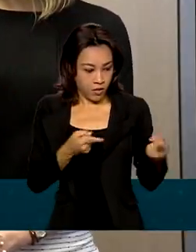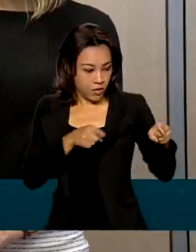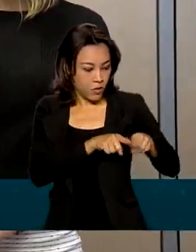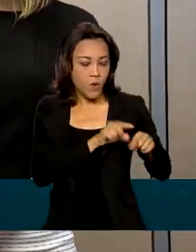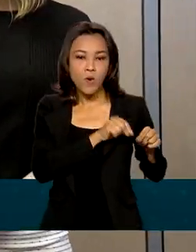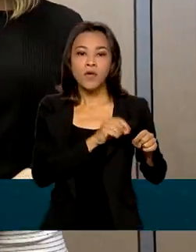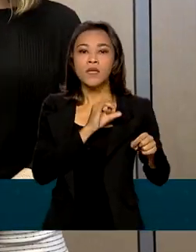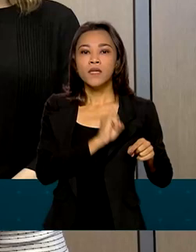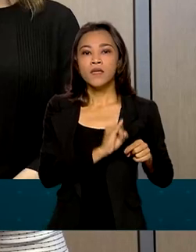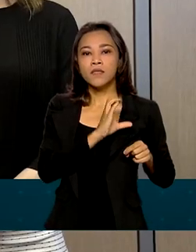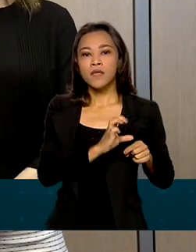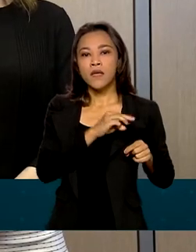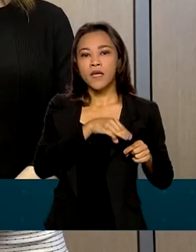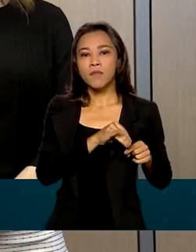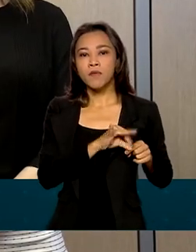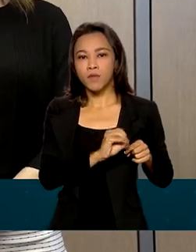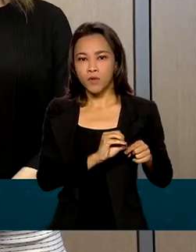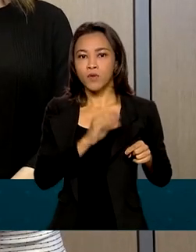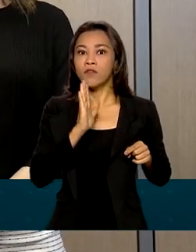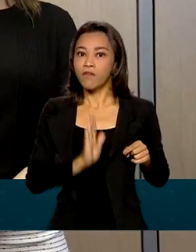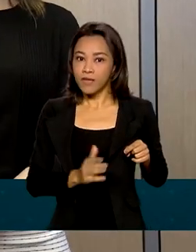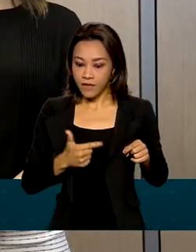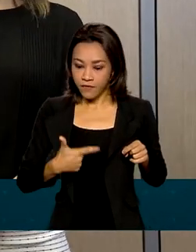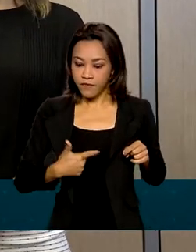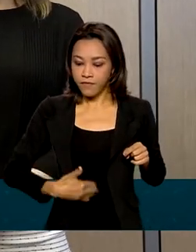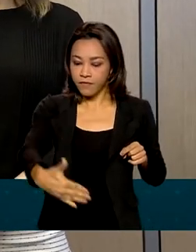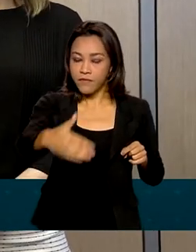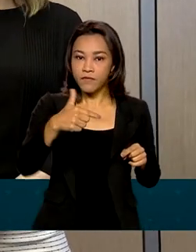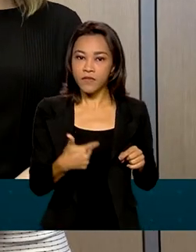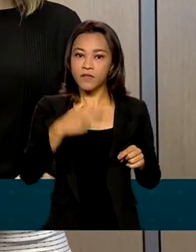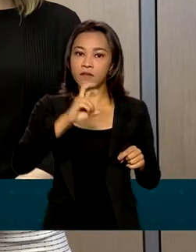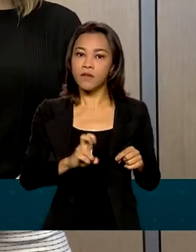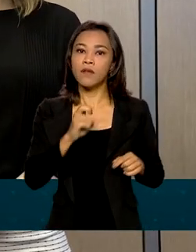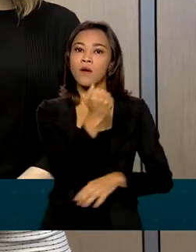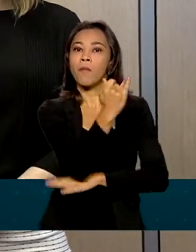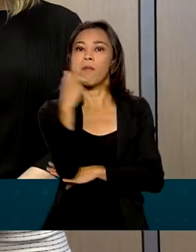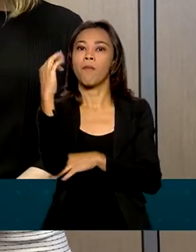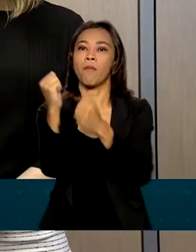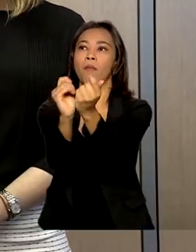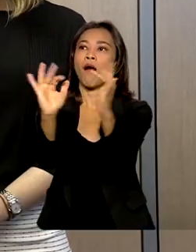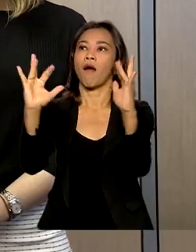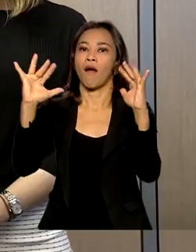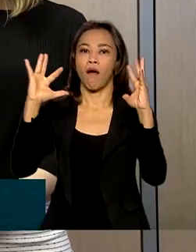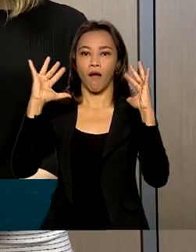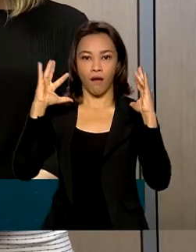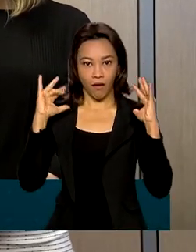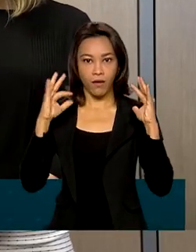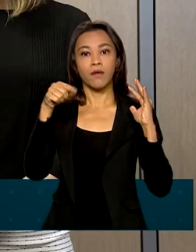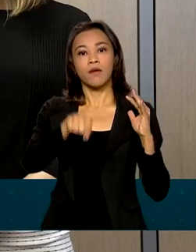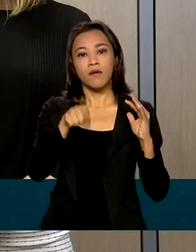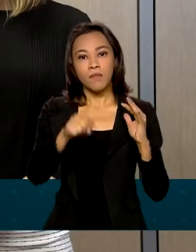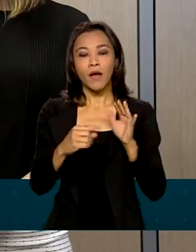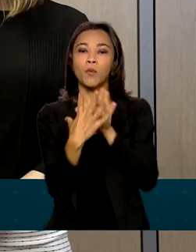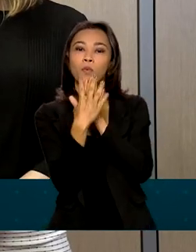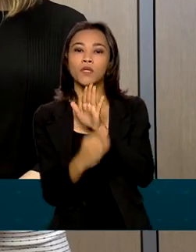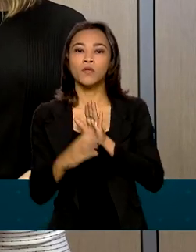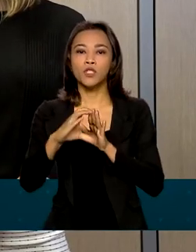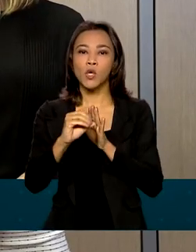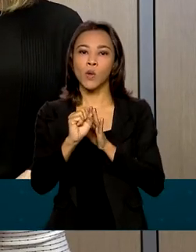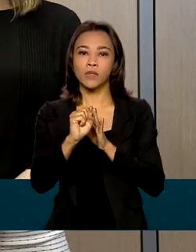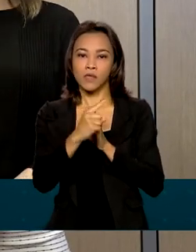já levar mais sete palcos vão ser 25 pactos que nós vamos colocar para a concessão mais visitação mais proteção